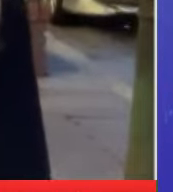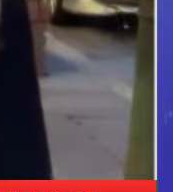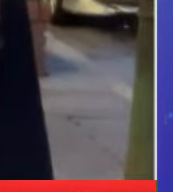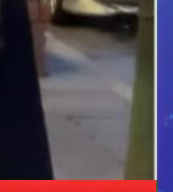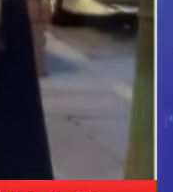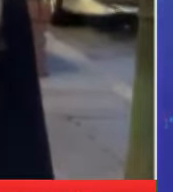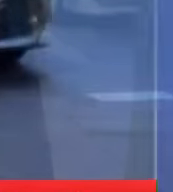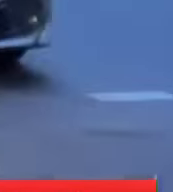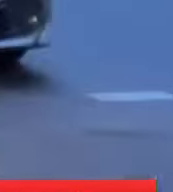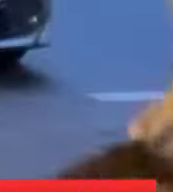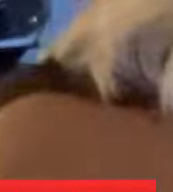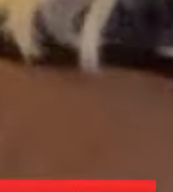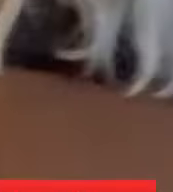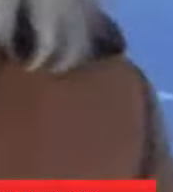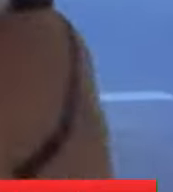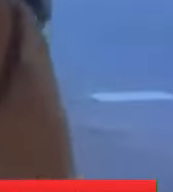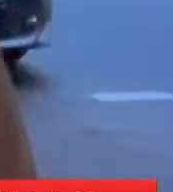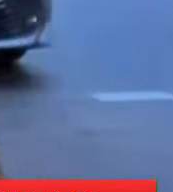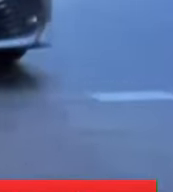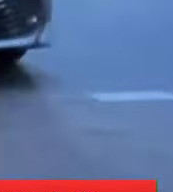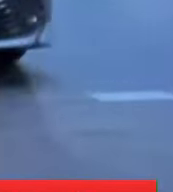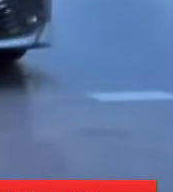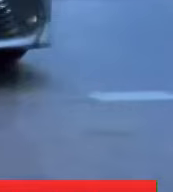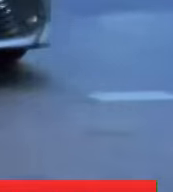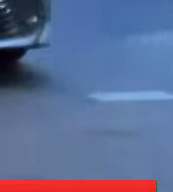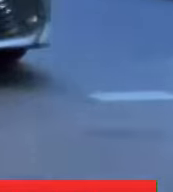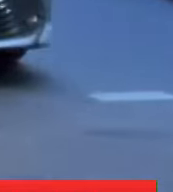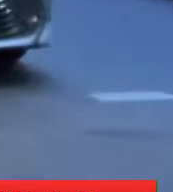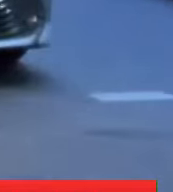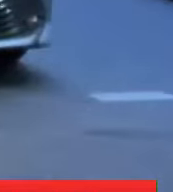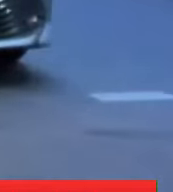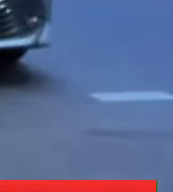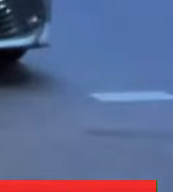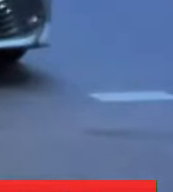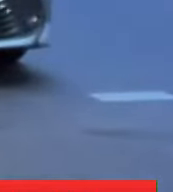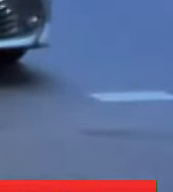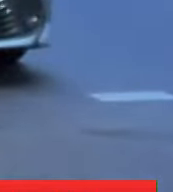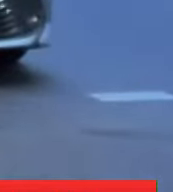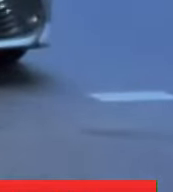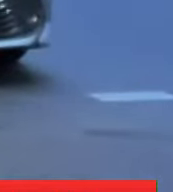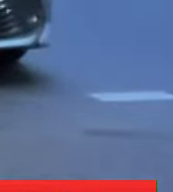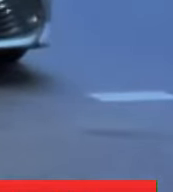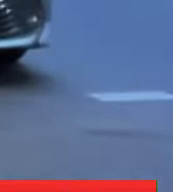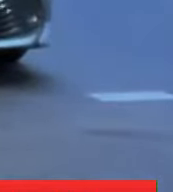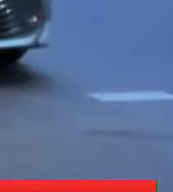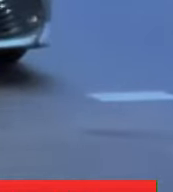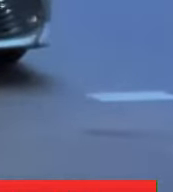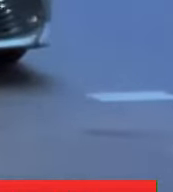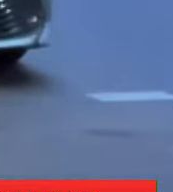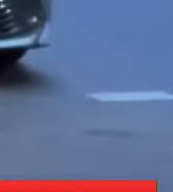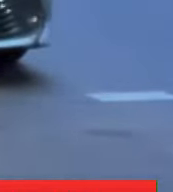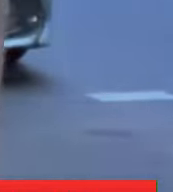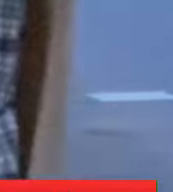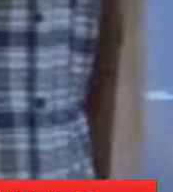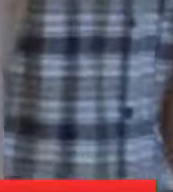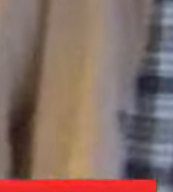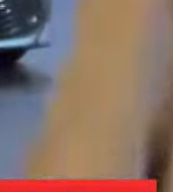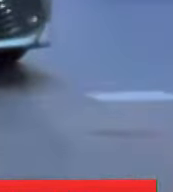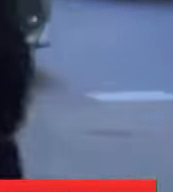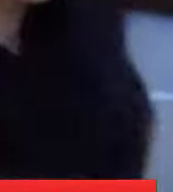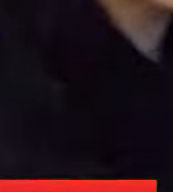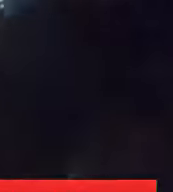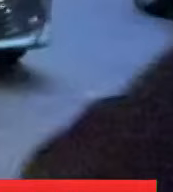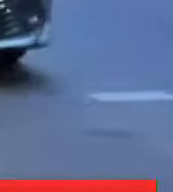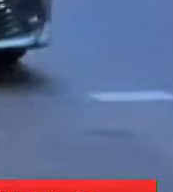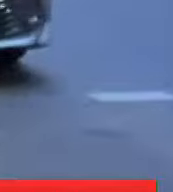Maduro, no meio dessa crise, né, com o não reconhecimento dos resultados, tanto pela oposição venezuelana como de boa parte